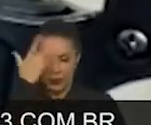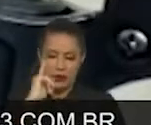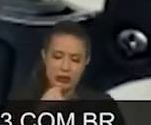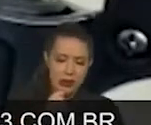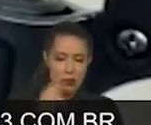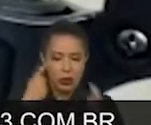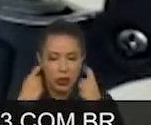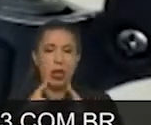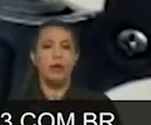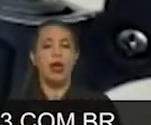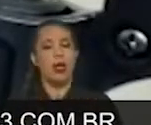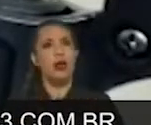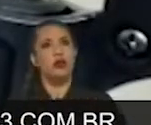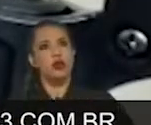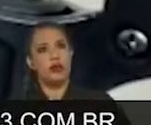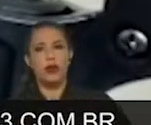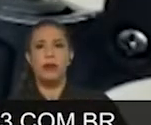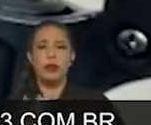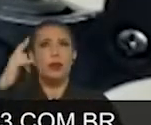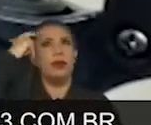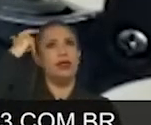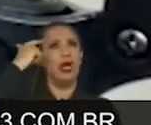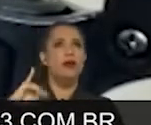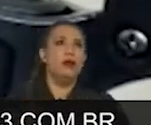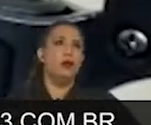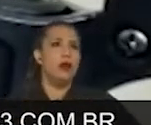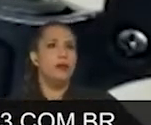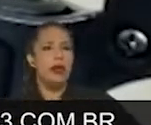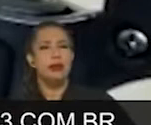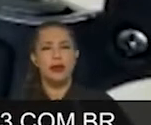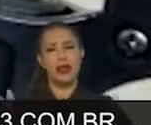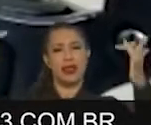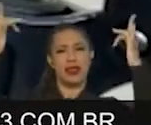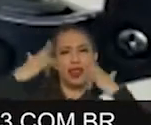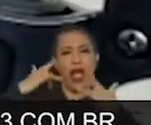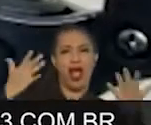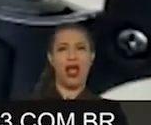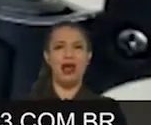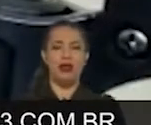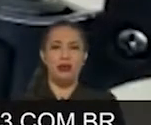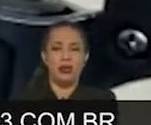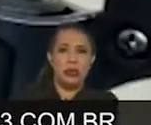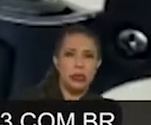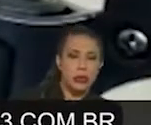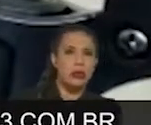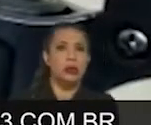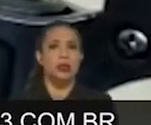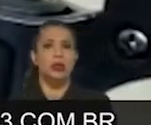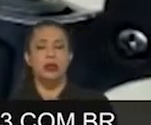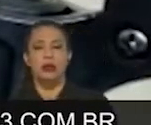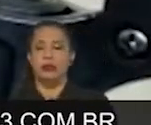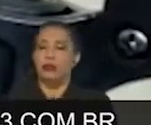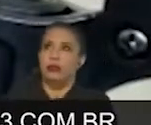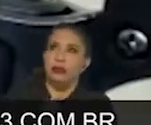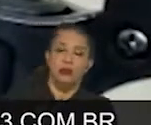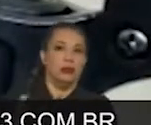Eu tinha dores, mas pensava que essas dores que estavam ali sempre me acompanhando, uma irritação, uma